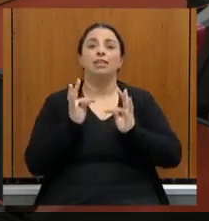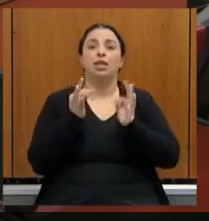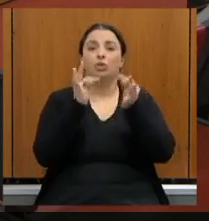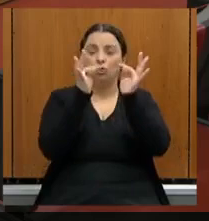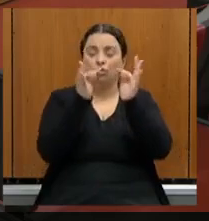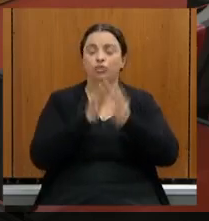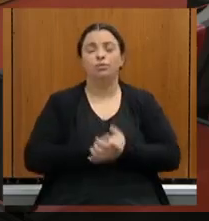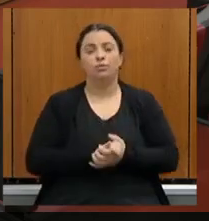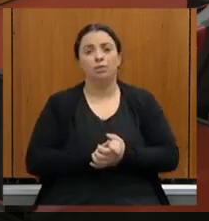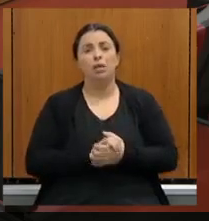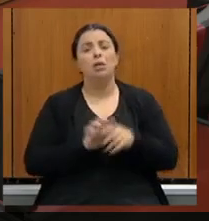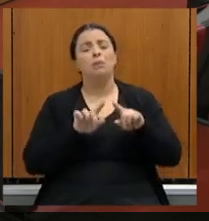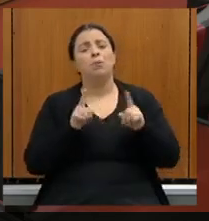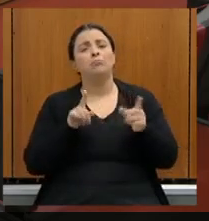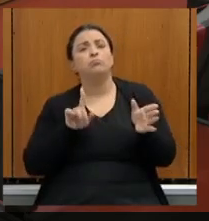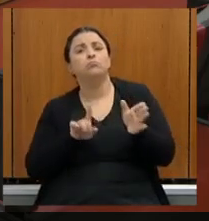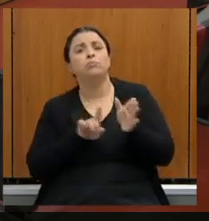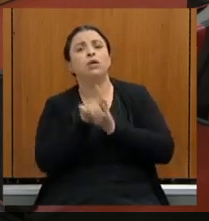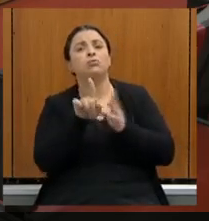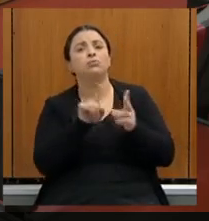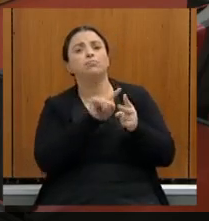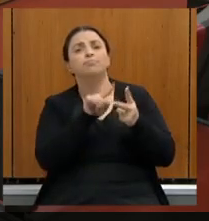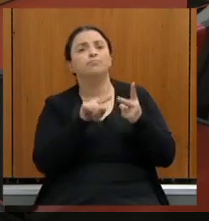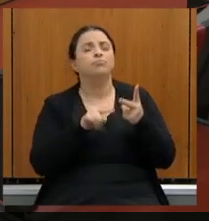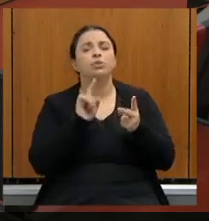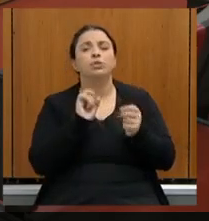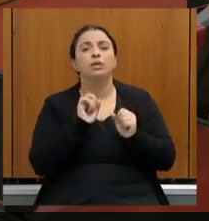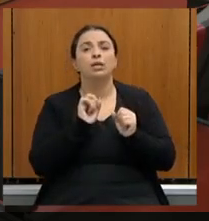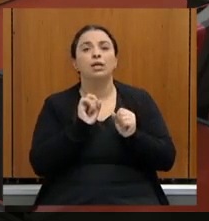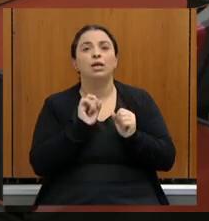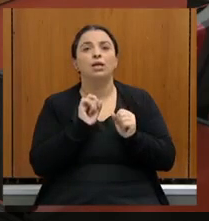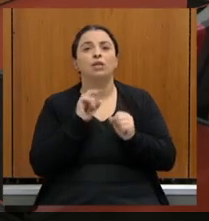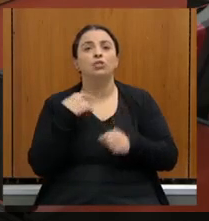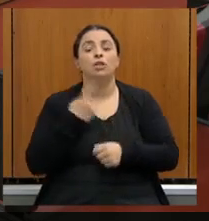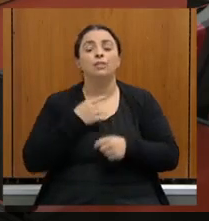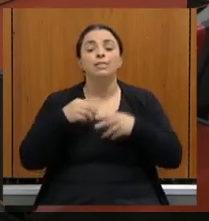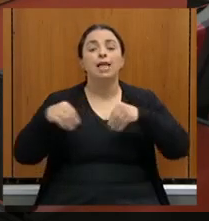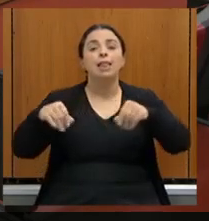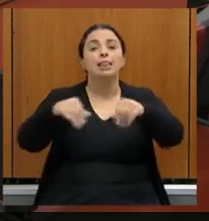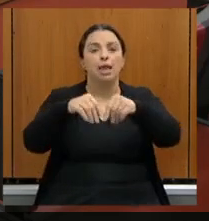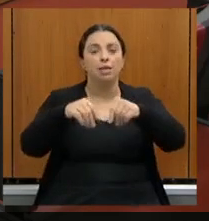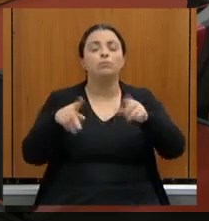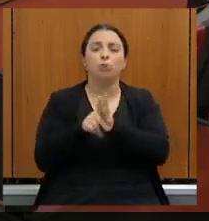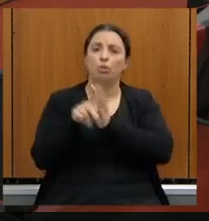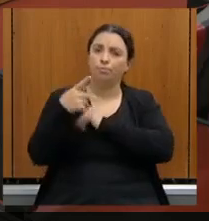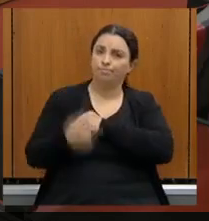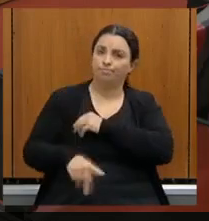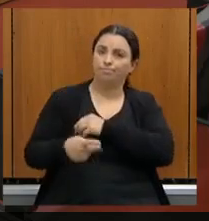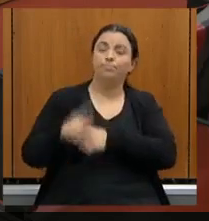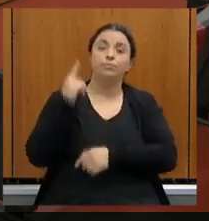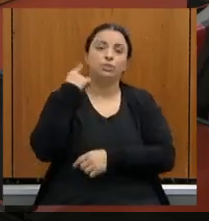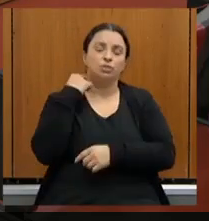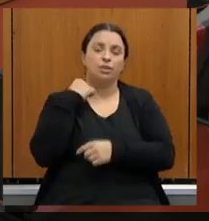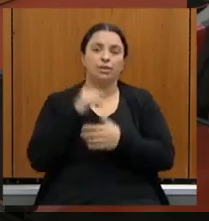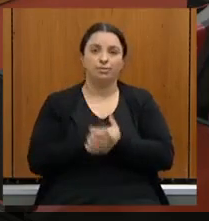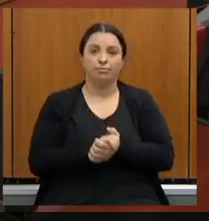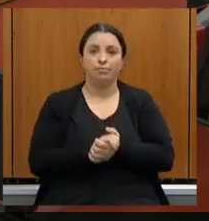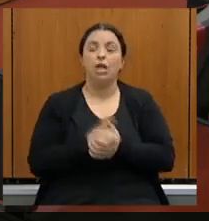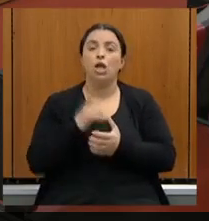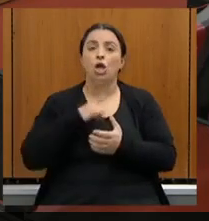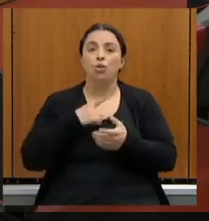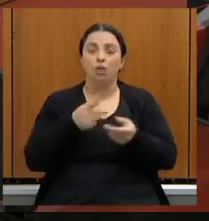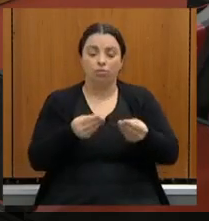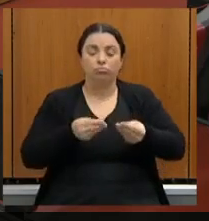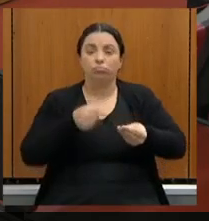relacionadas à questão das nossas serras. Eu tenho em mãos uma recomendação do Ministério